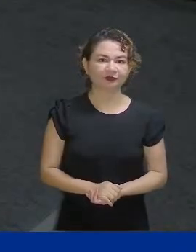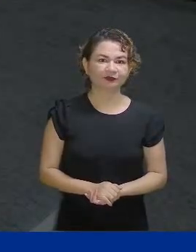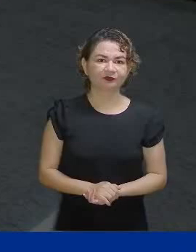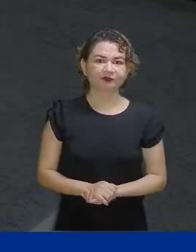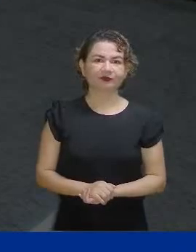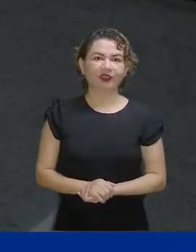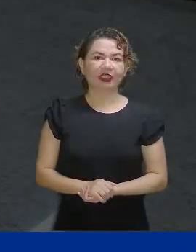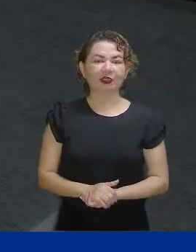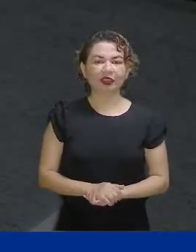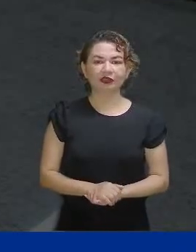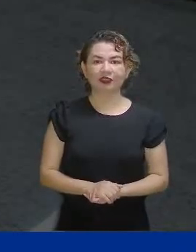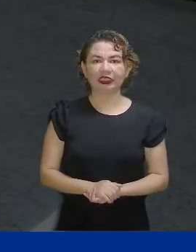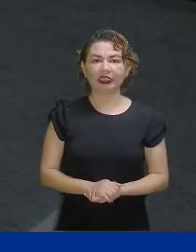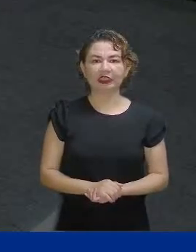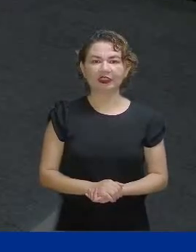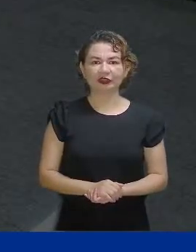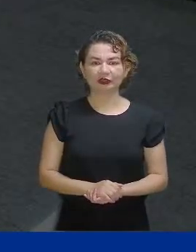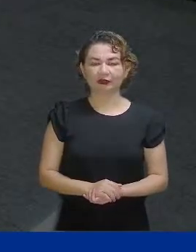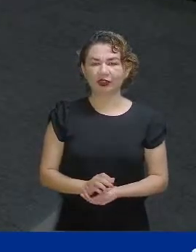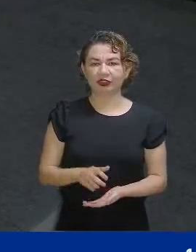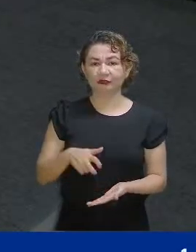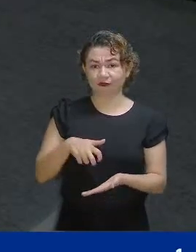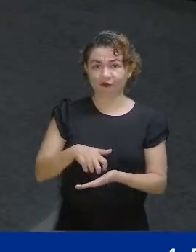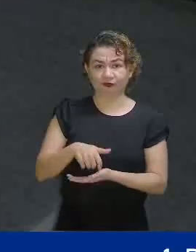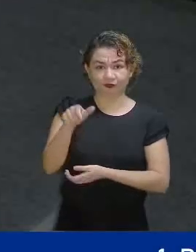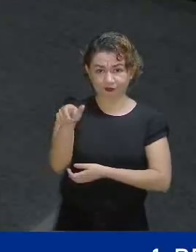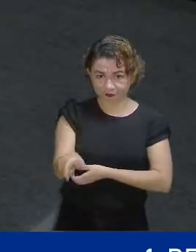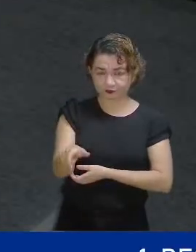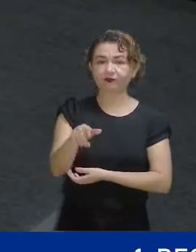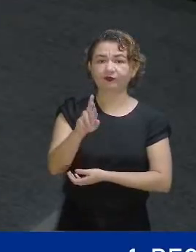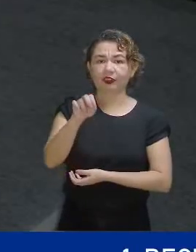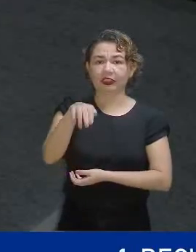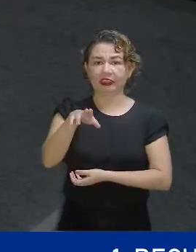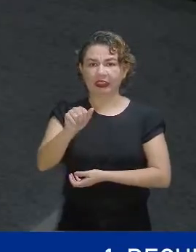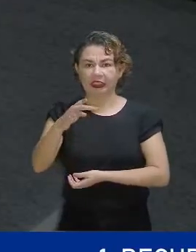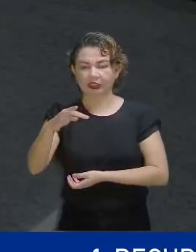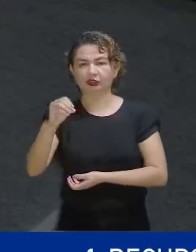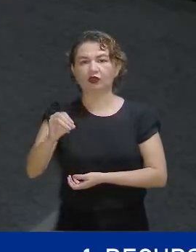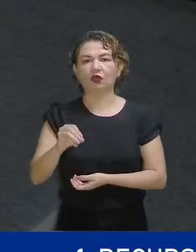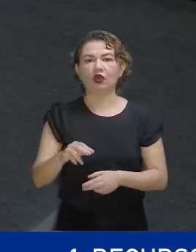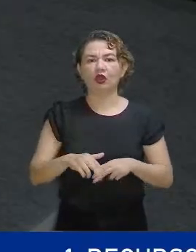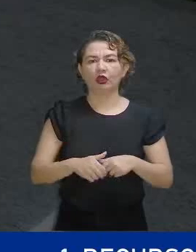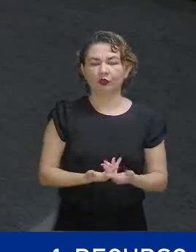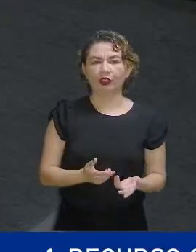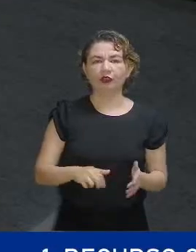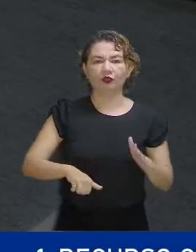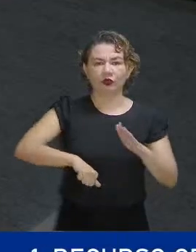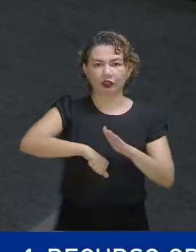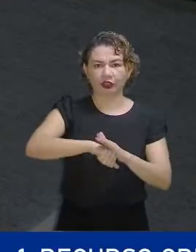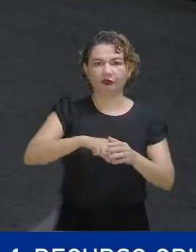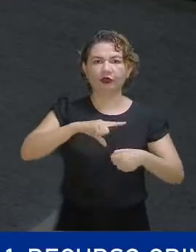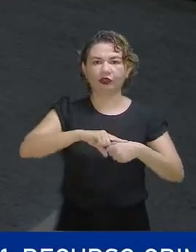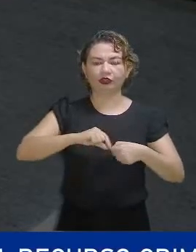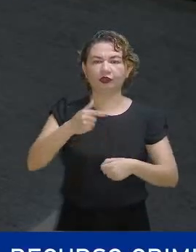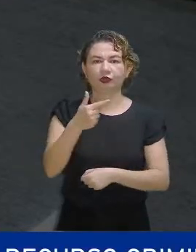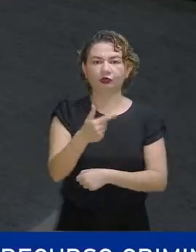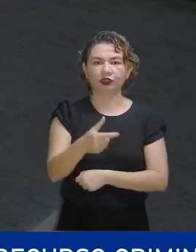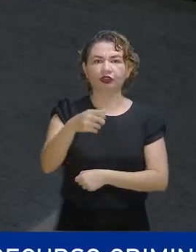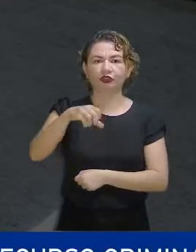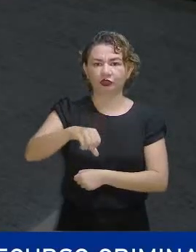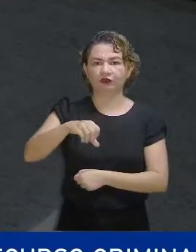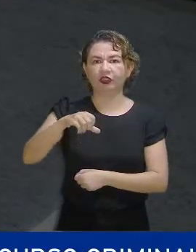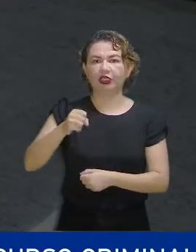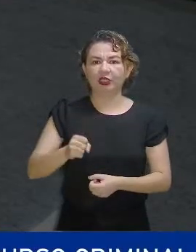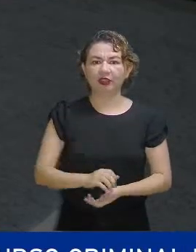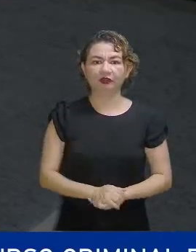zona eleitoral condenou o réu Renato dos Santos Barros pela prática do delito previsto no artigo 299 do